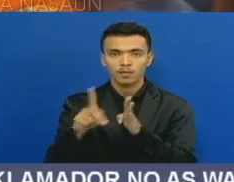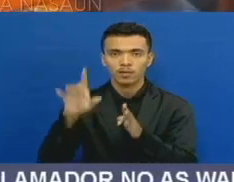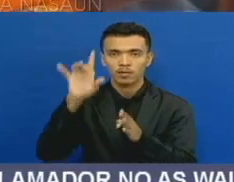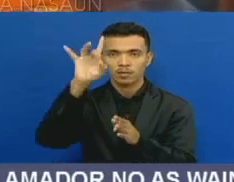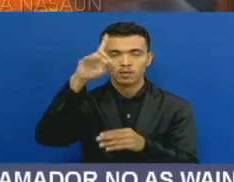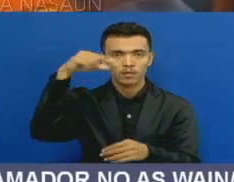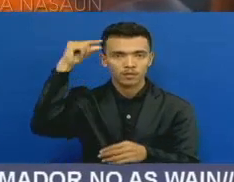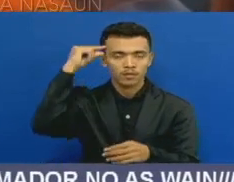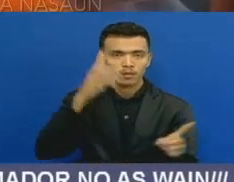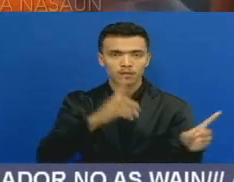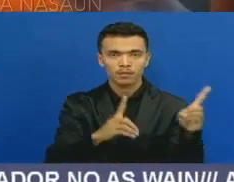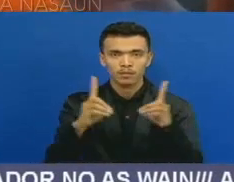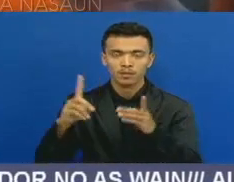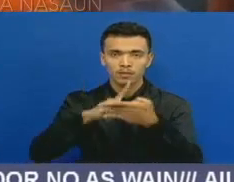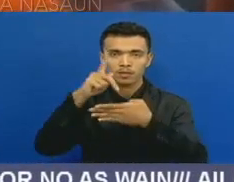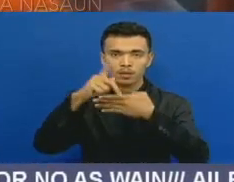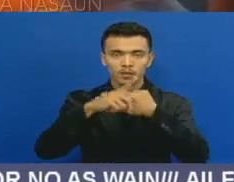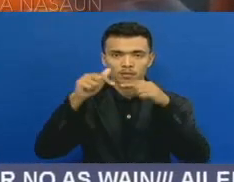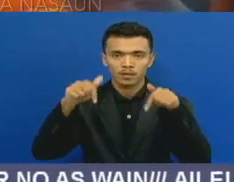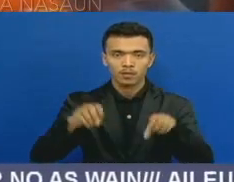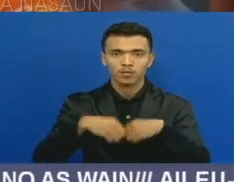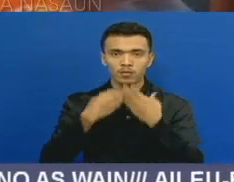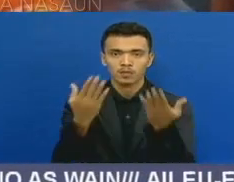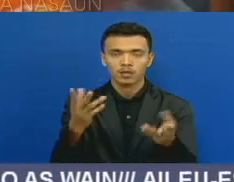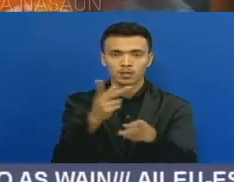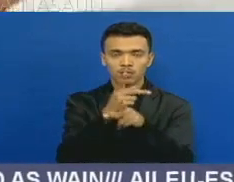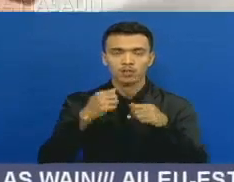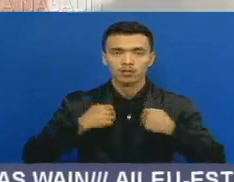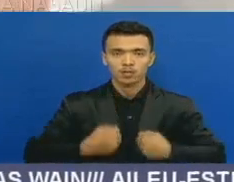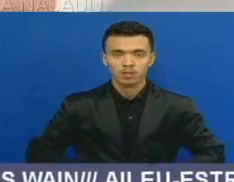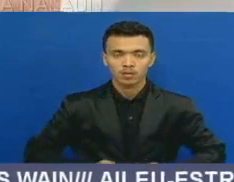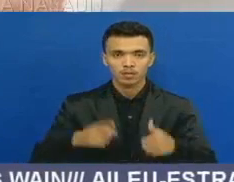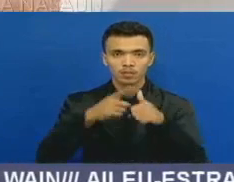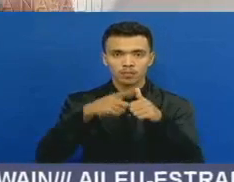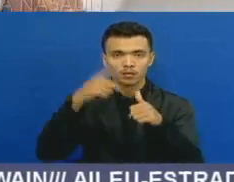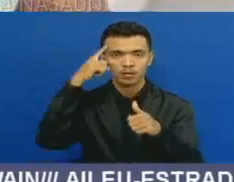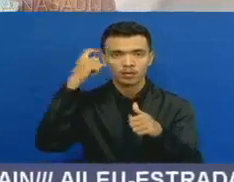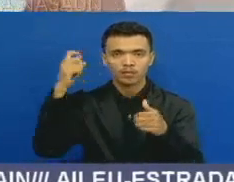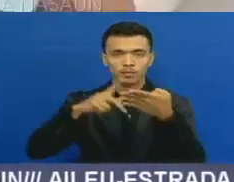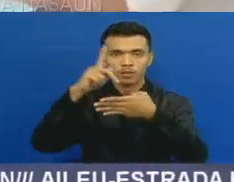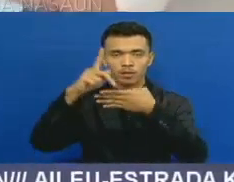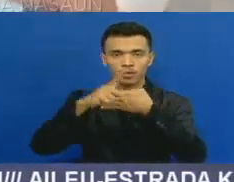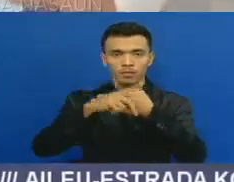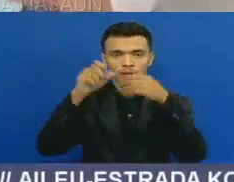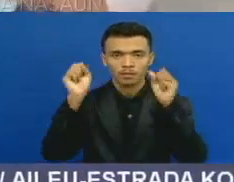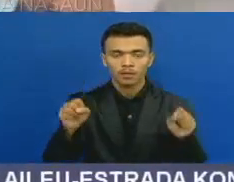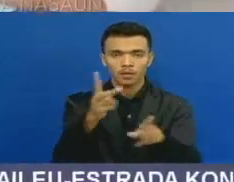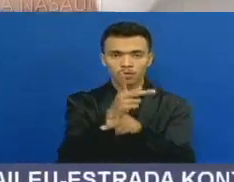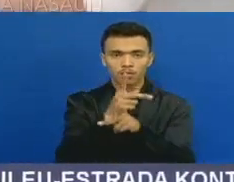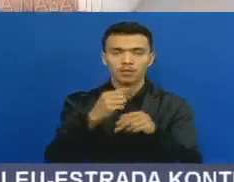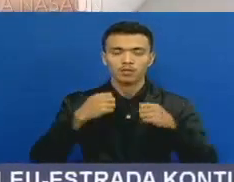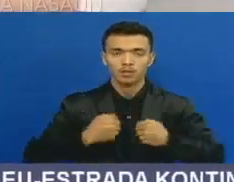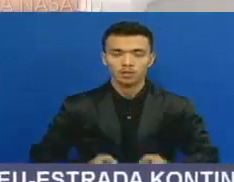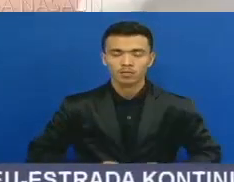governo realiza programa, né? Onde a tu cuidar do Saúde primeira, tamba liuhusi programa refere, bele prevene Saúde